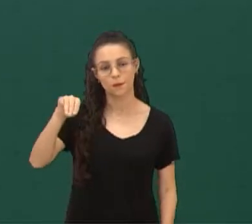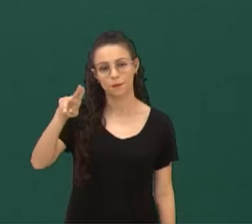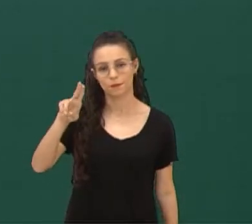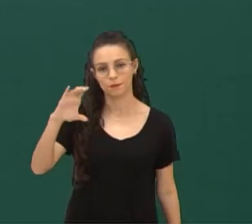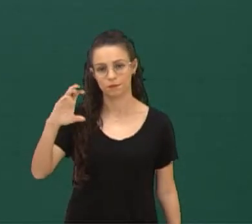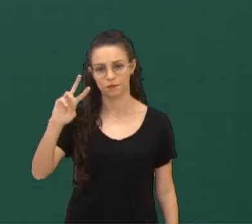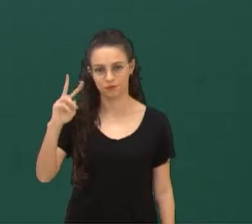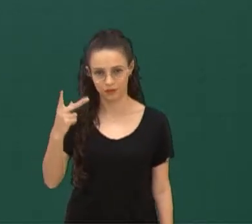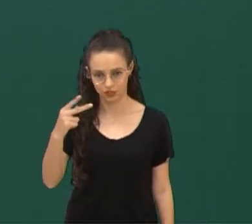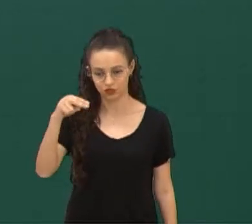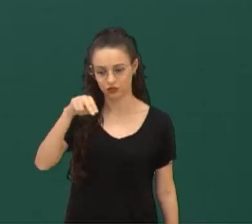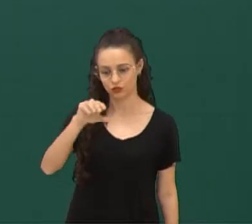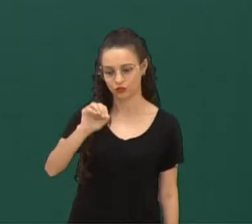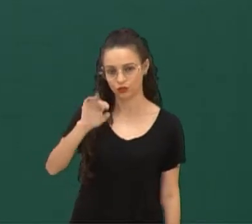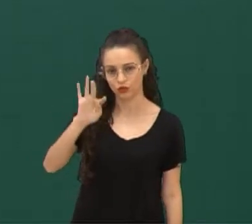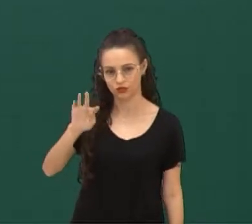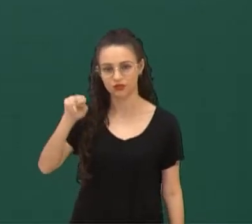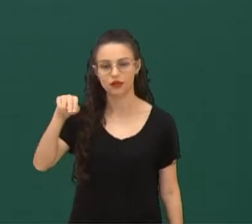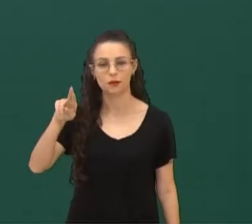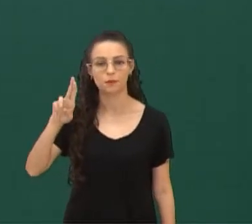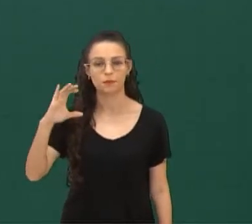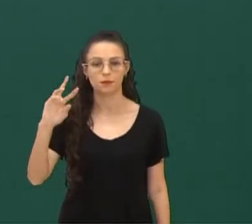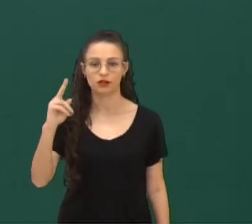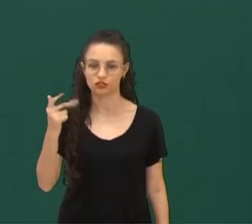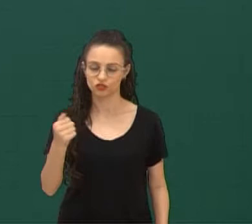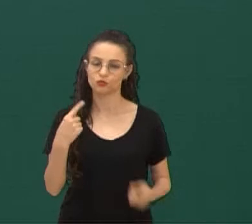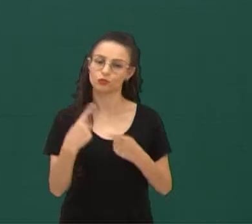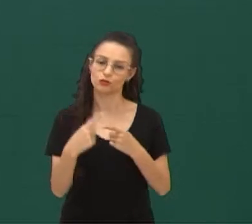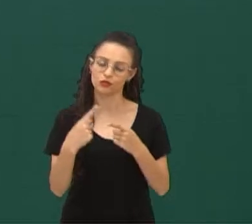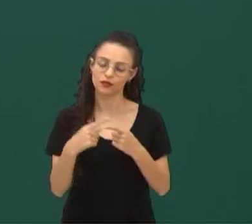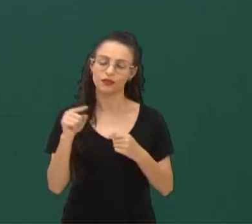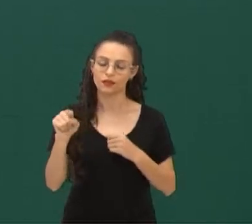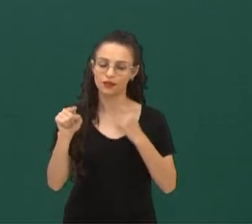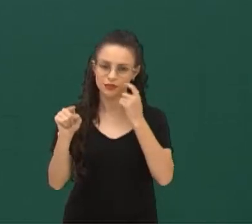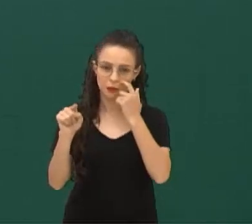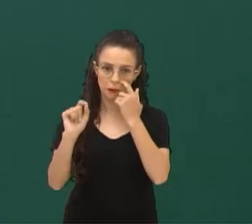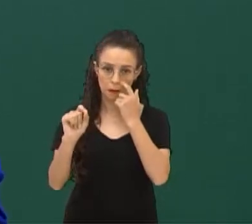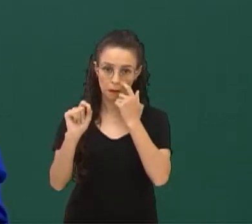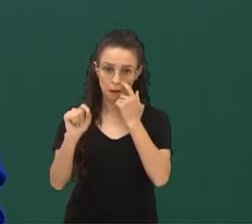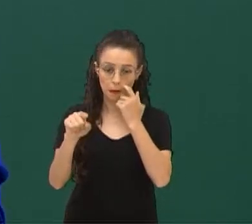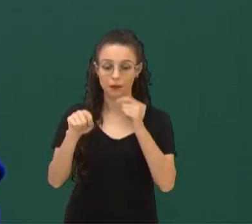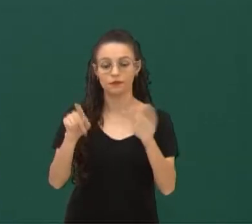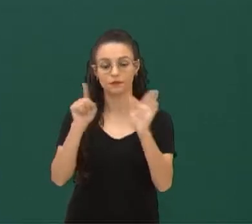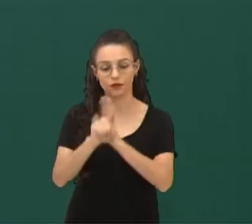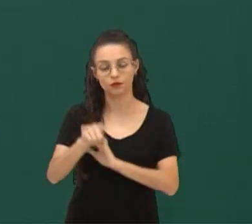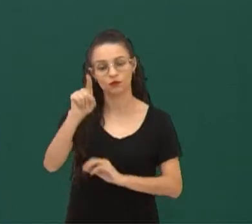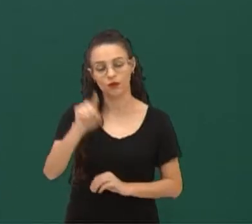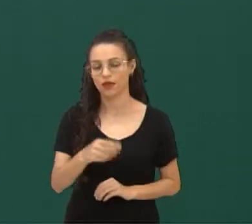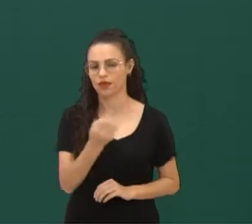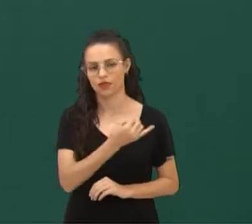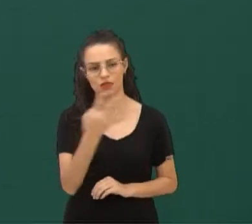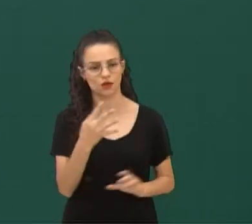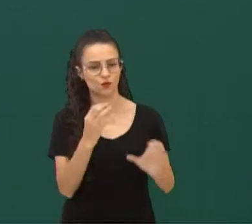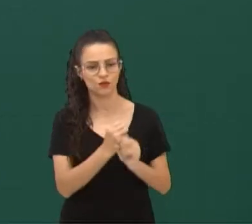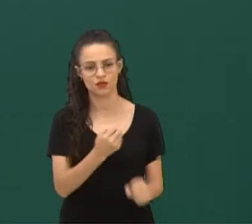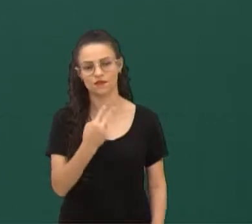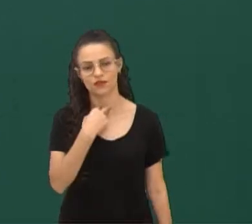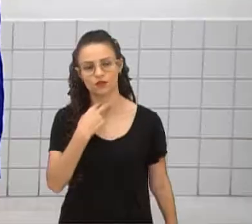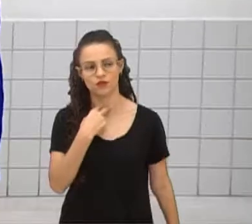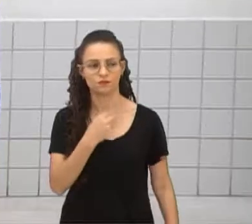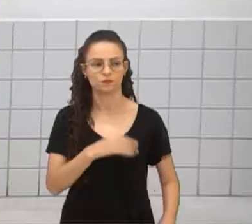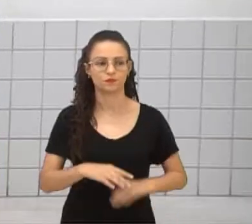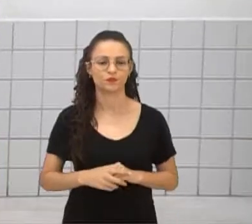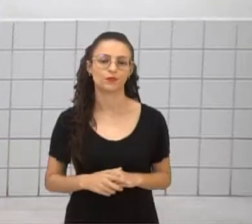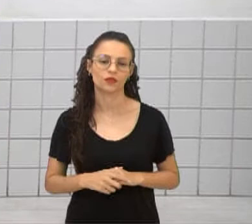não muito justamente pelo fato de que o subjetivo da da pergunta é incontável tá